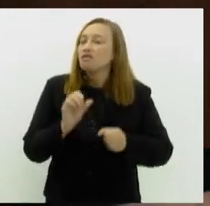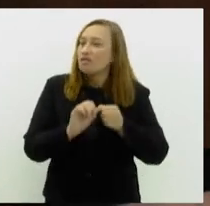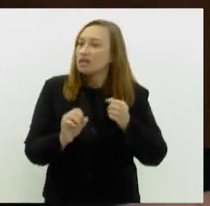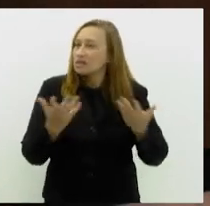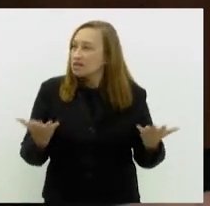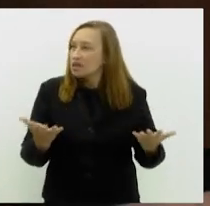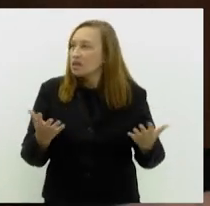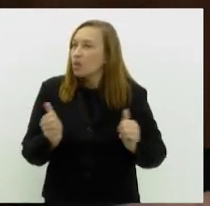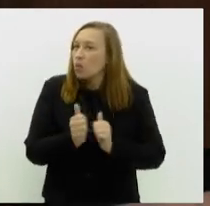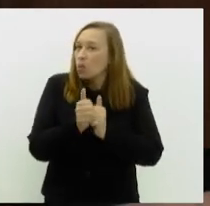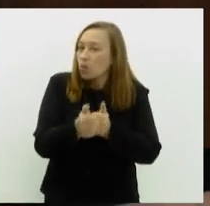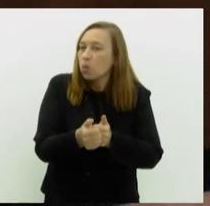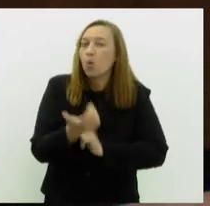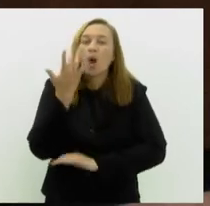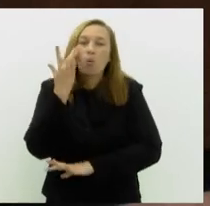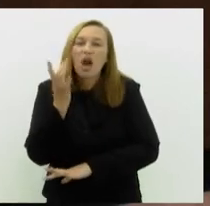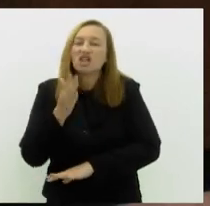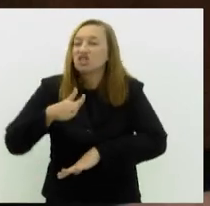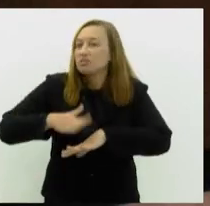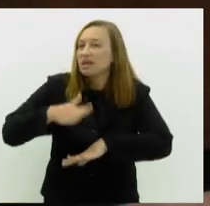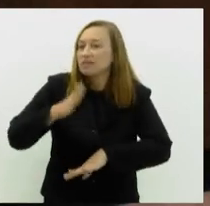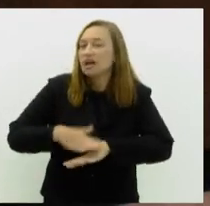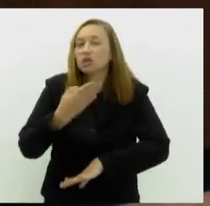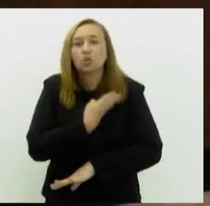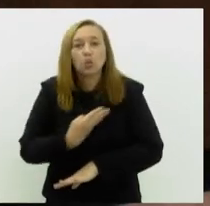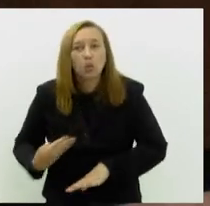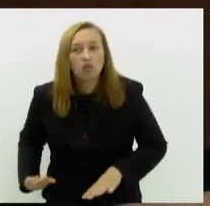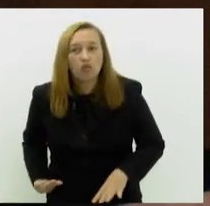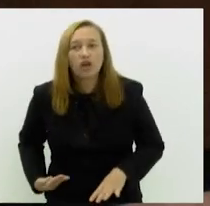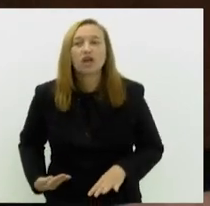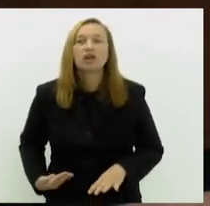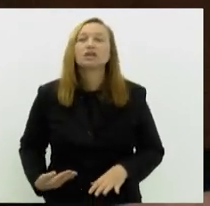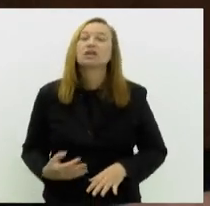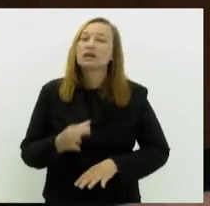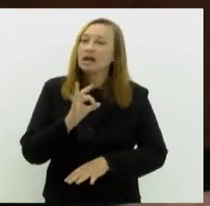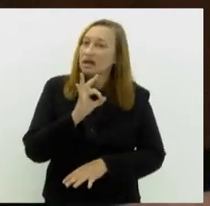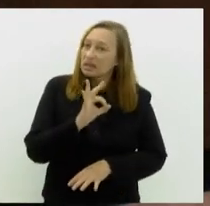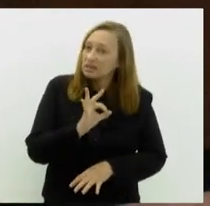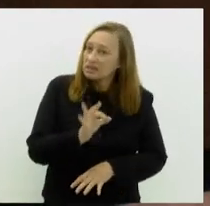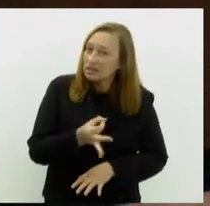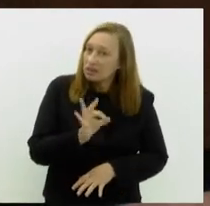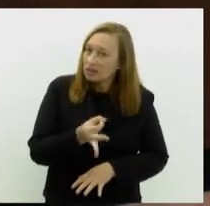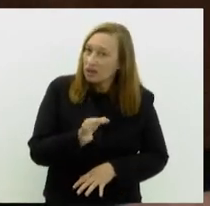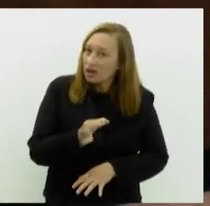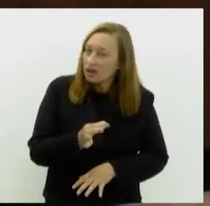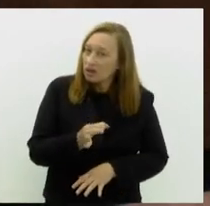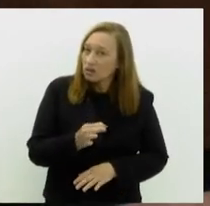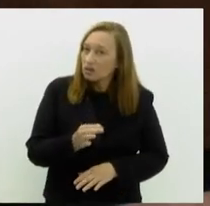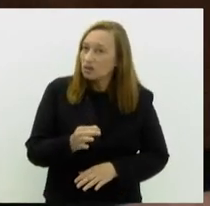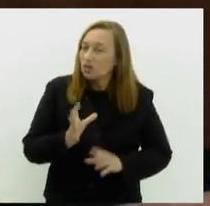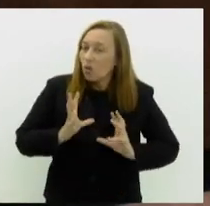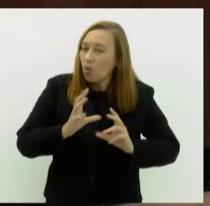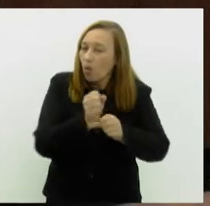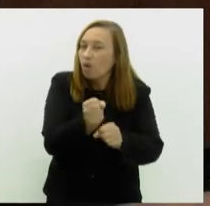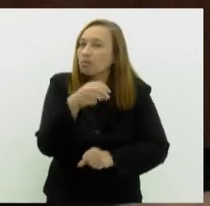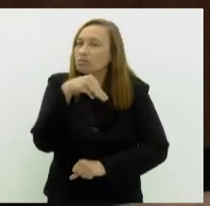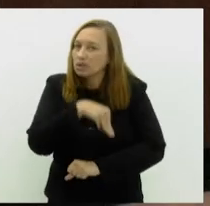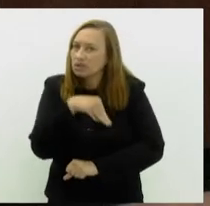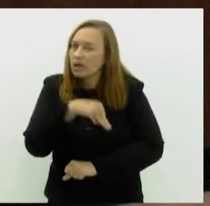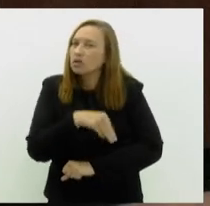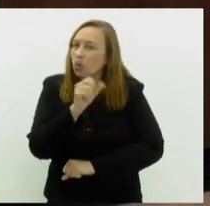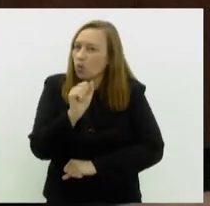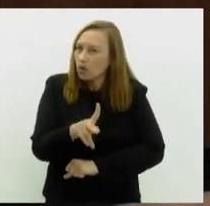coro em que acho que cada vez mais os governos acertaram em fazer um cálculo matemático,